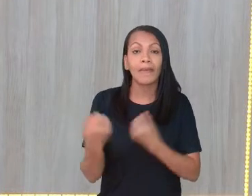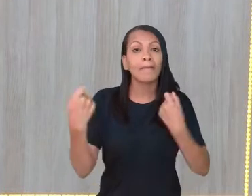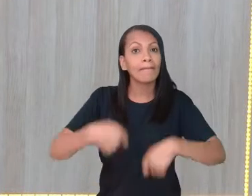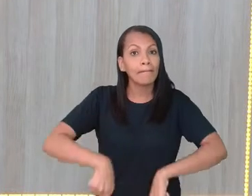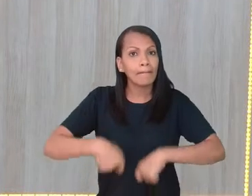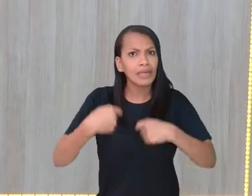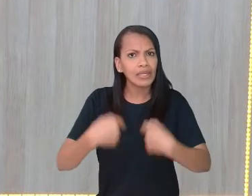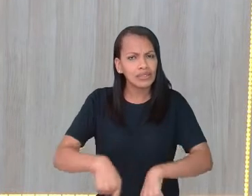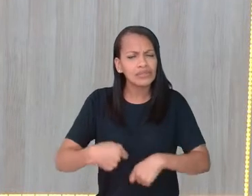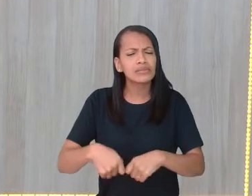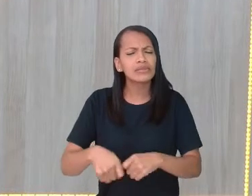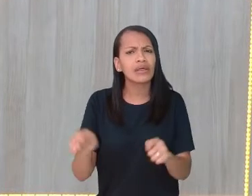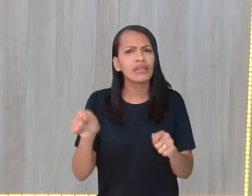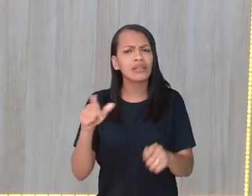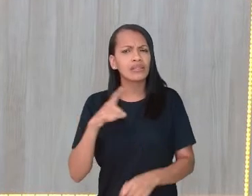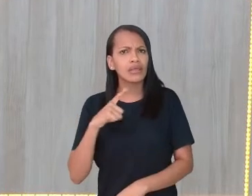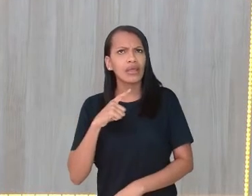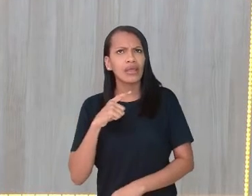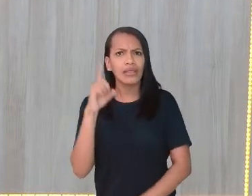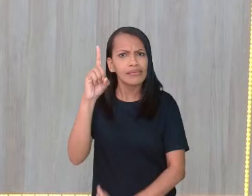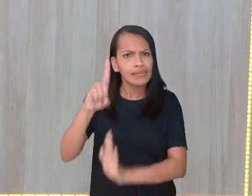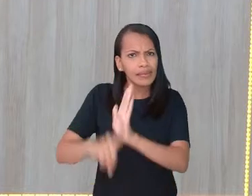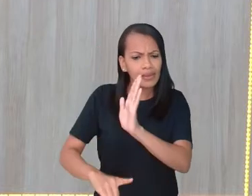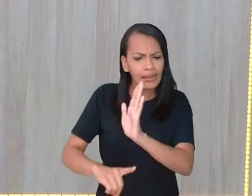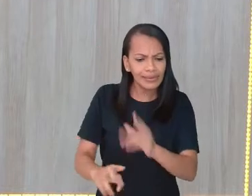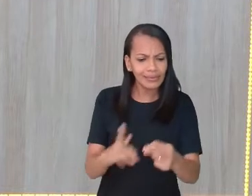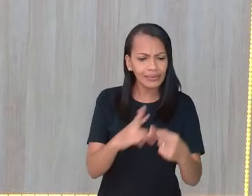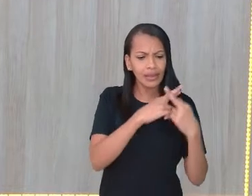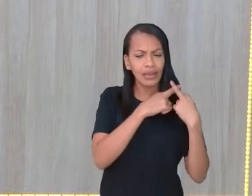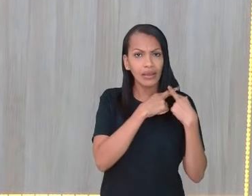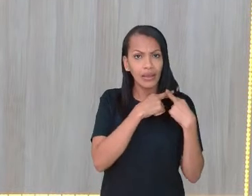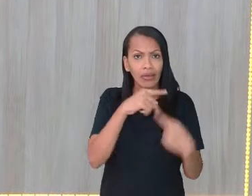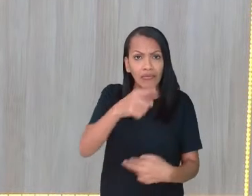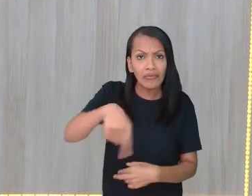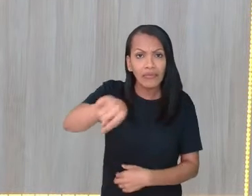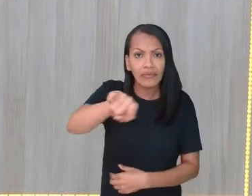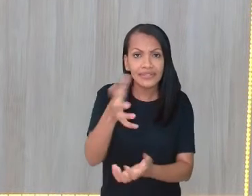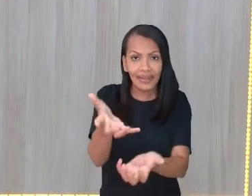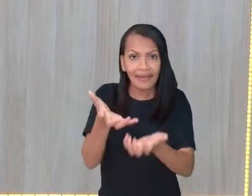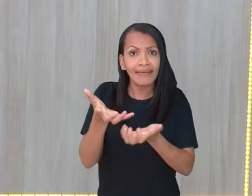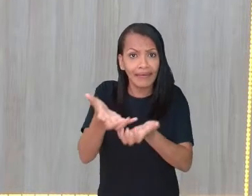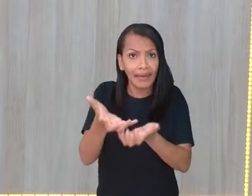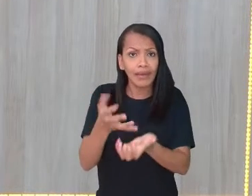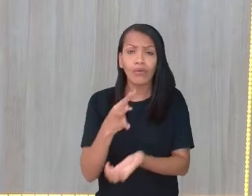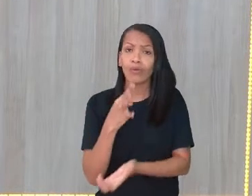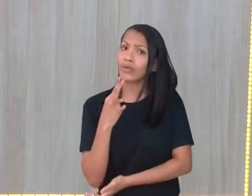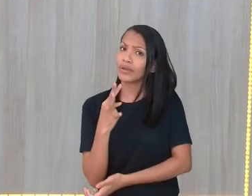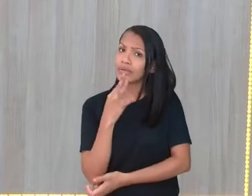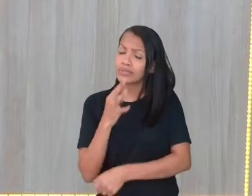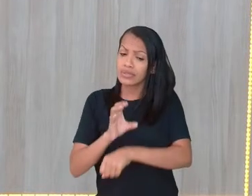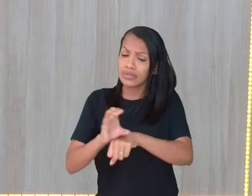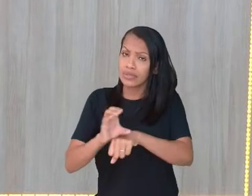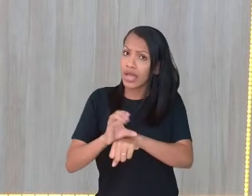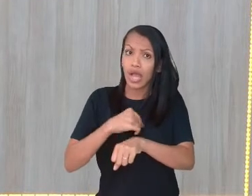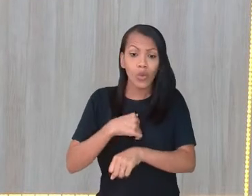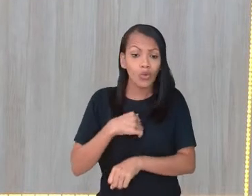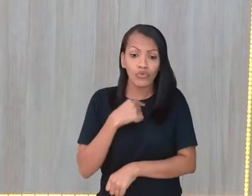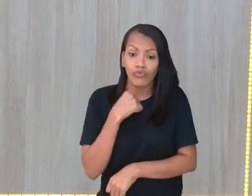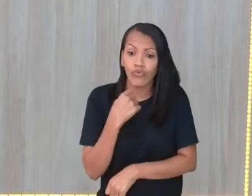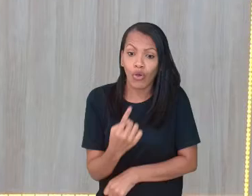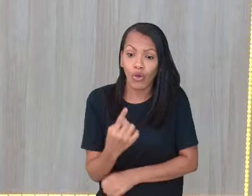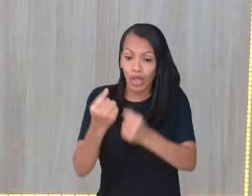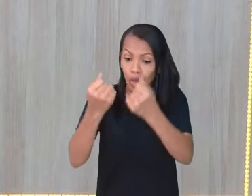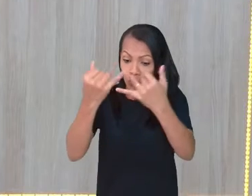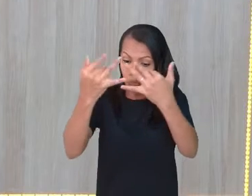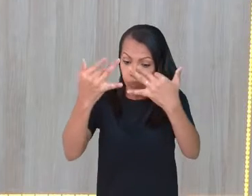nossos direitos e deveres. Então, se você quer conhecer mais sobre a Constituição, eu não tenho como falar tudo aqui sobre ela,